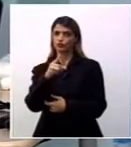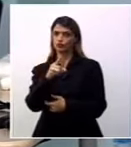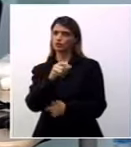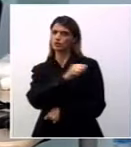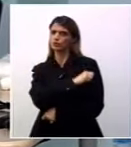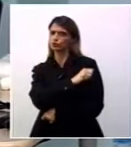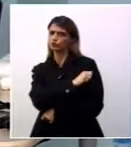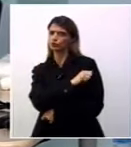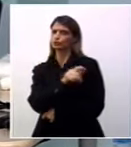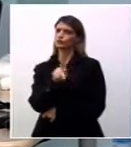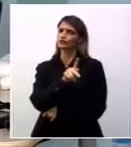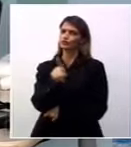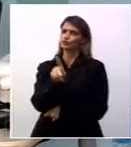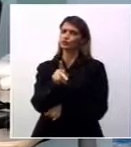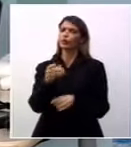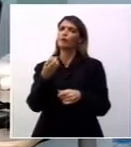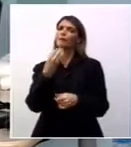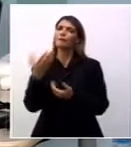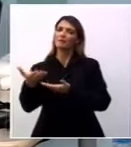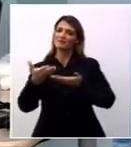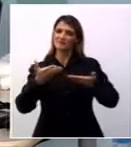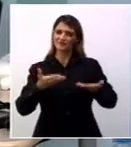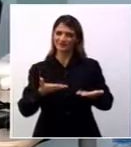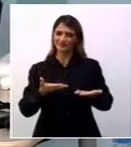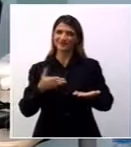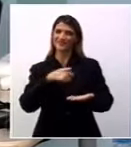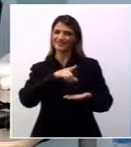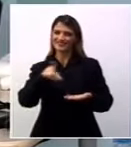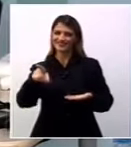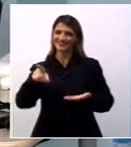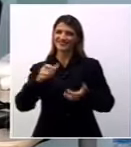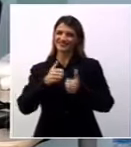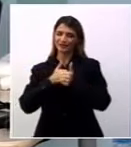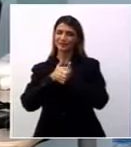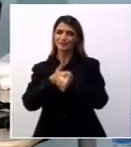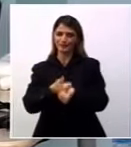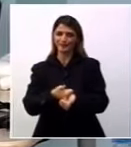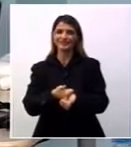aluno, você, professor, sejam todos bem-vindos, vocês que nos acompanham